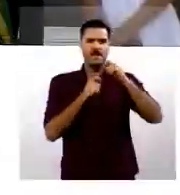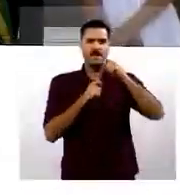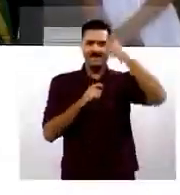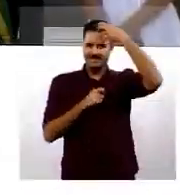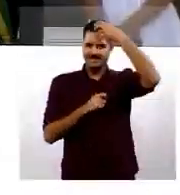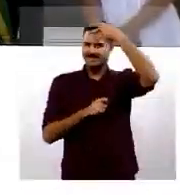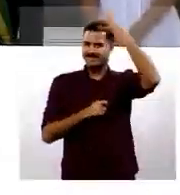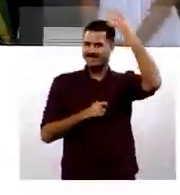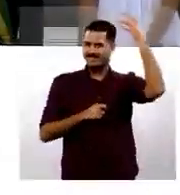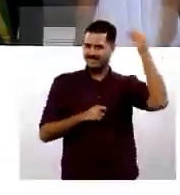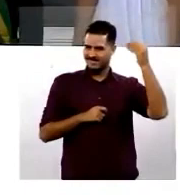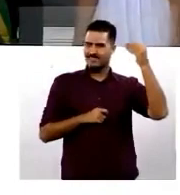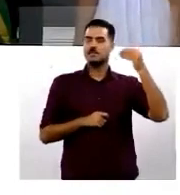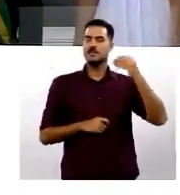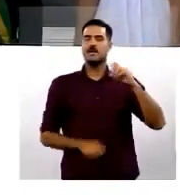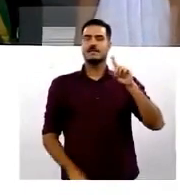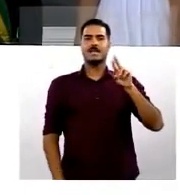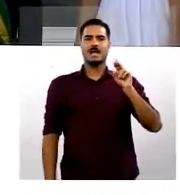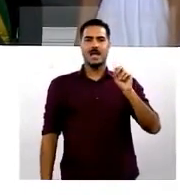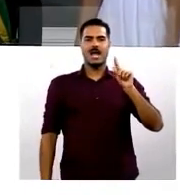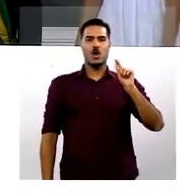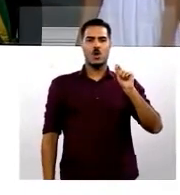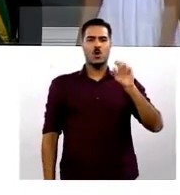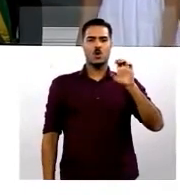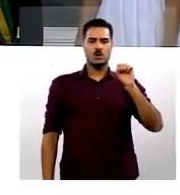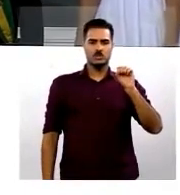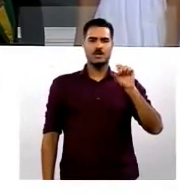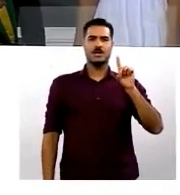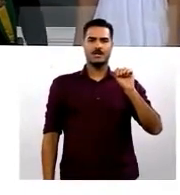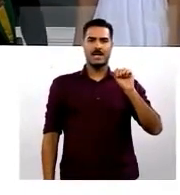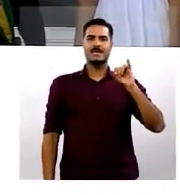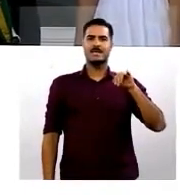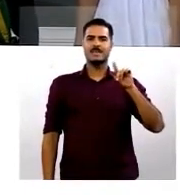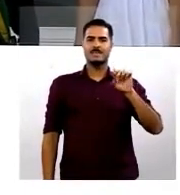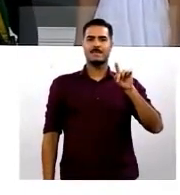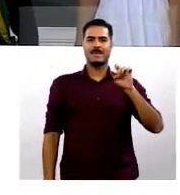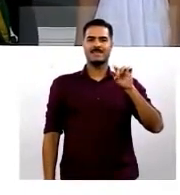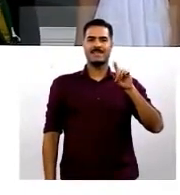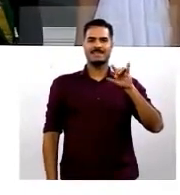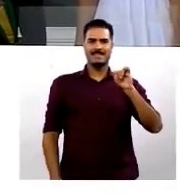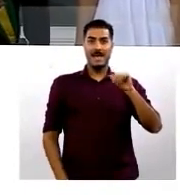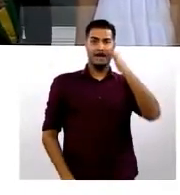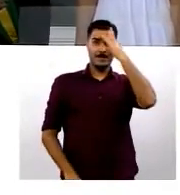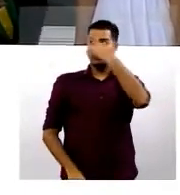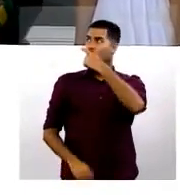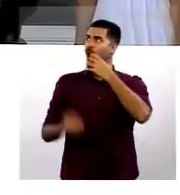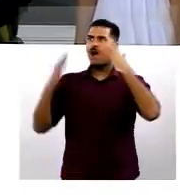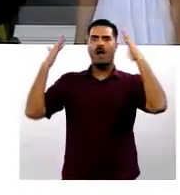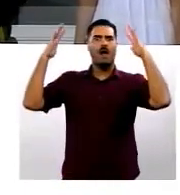público eufórico, o público saudando o presidente Jair Bolsonaro.